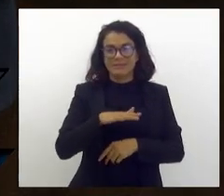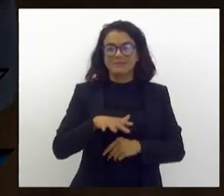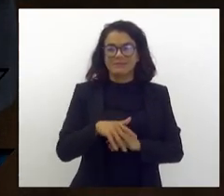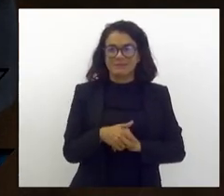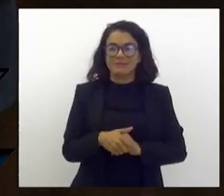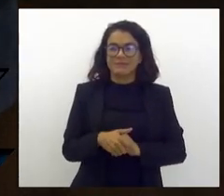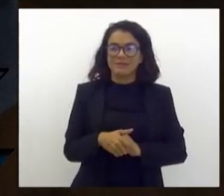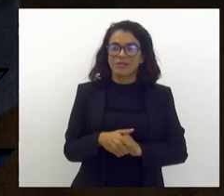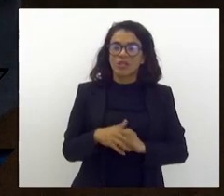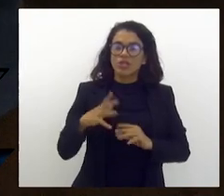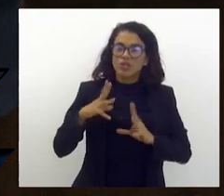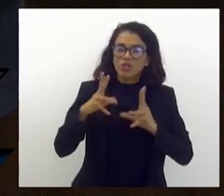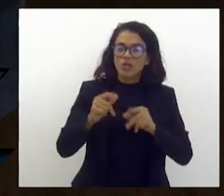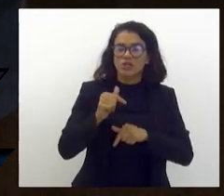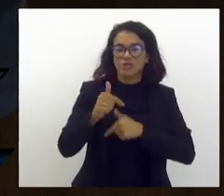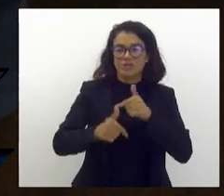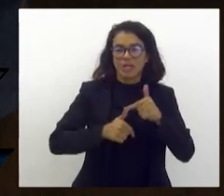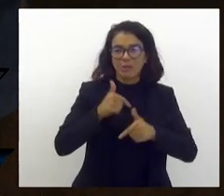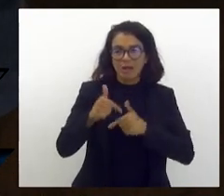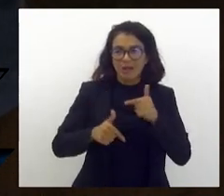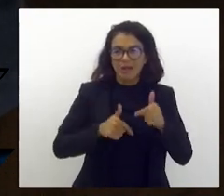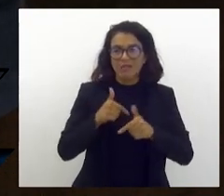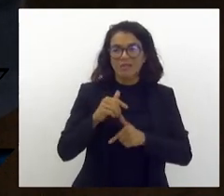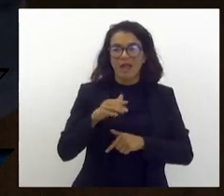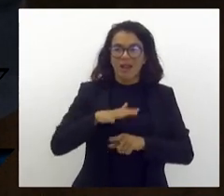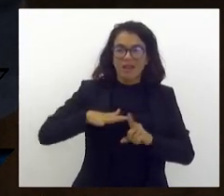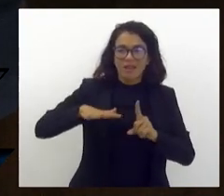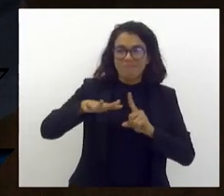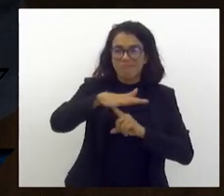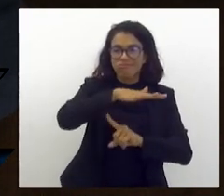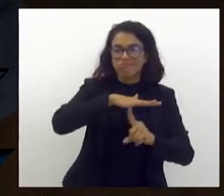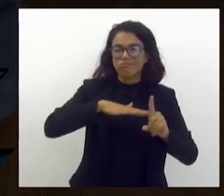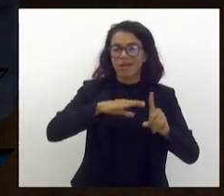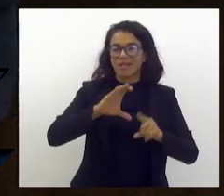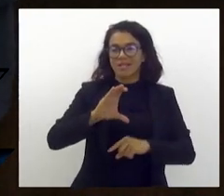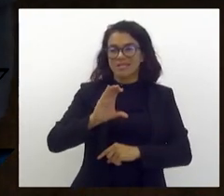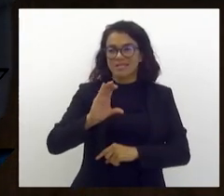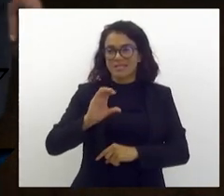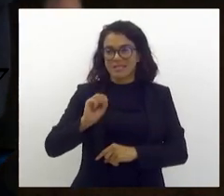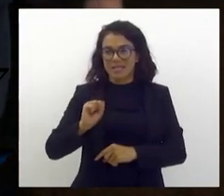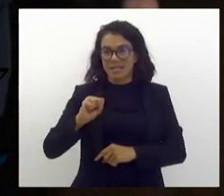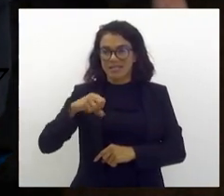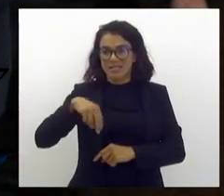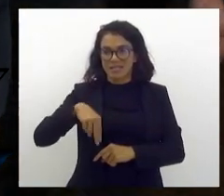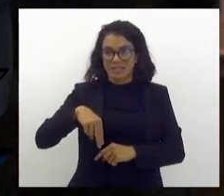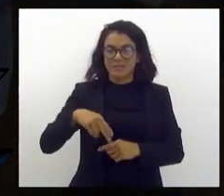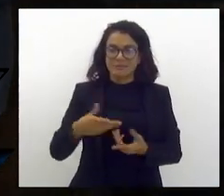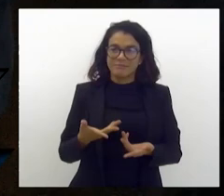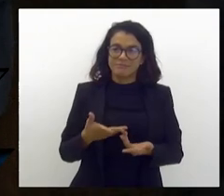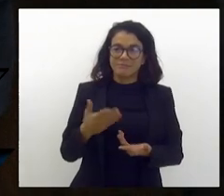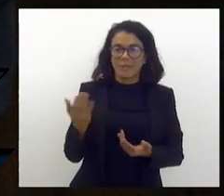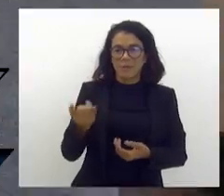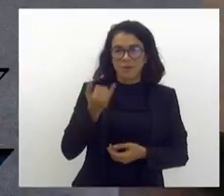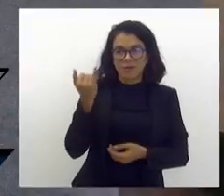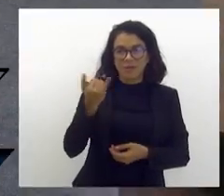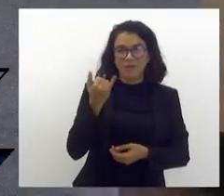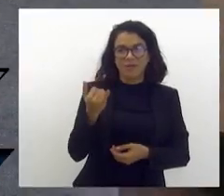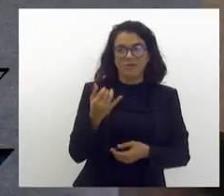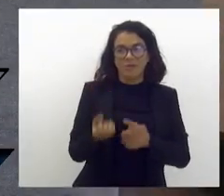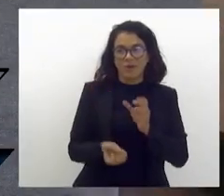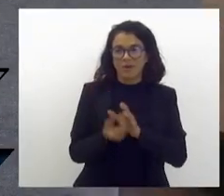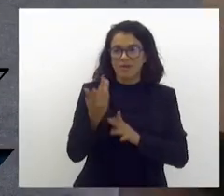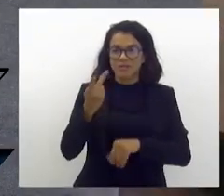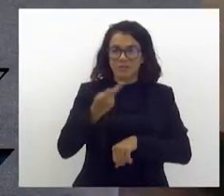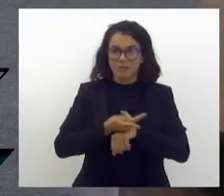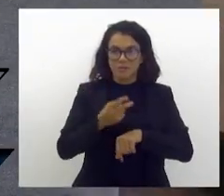os trabalhadores em volta da CSN. Então, é muito importante para nós ter esse reconhecimento com a criação do prêmio,